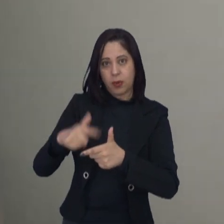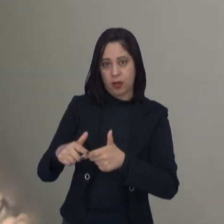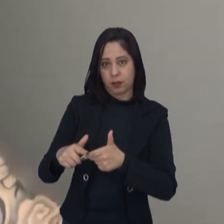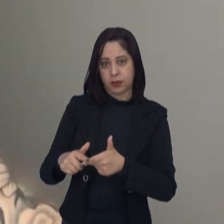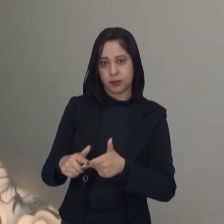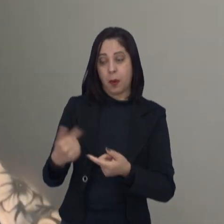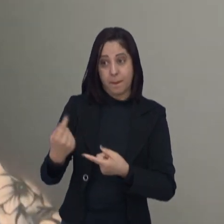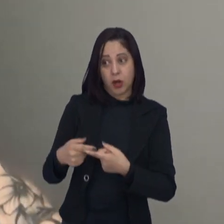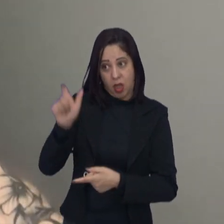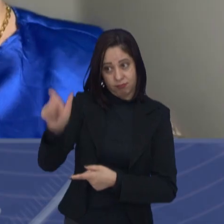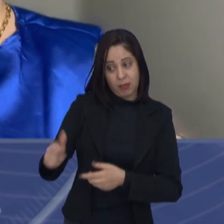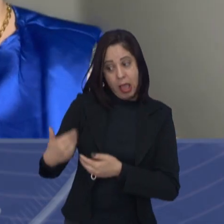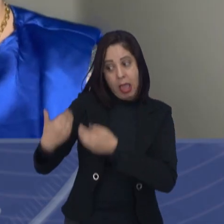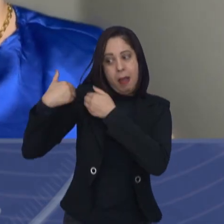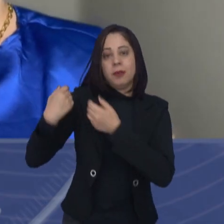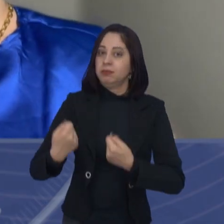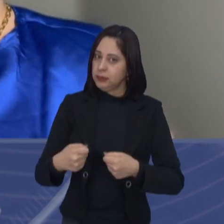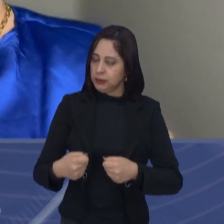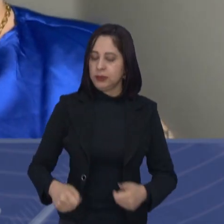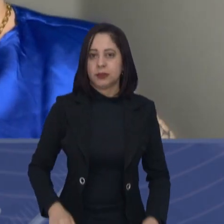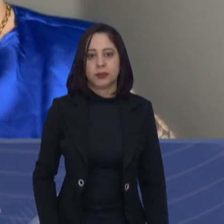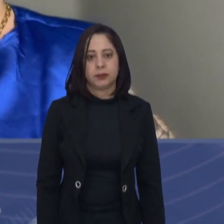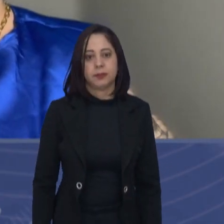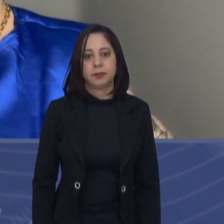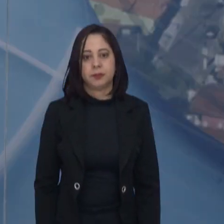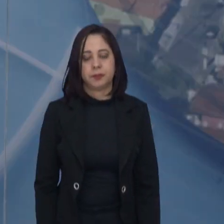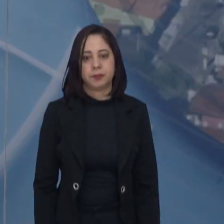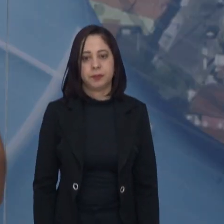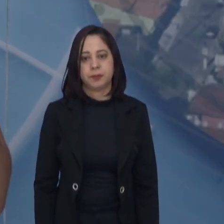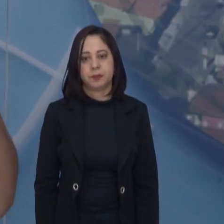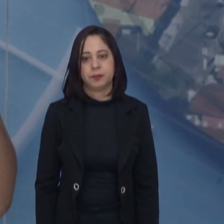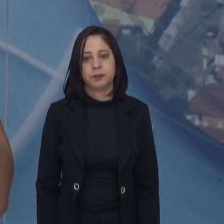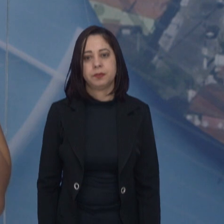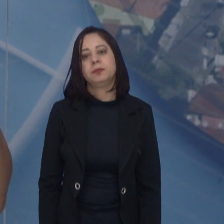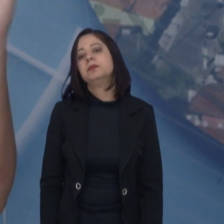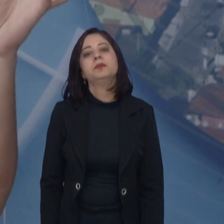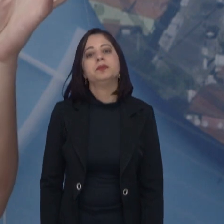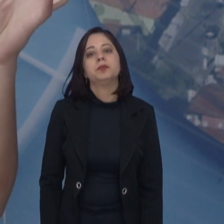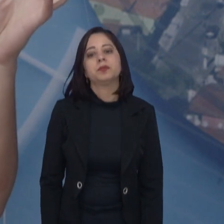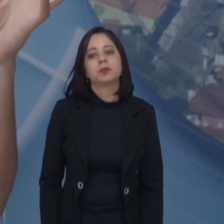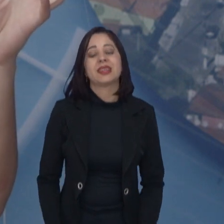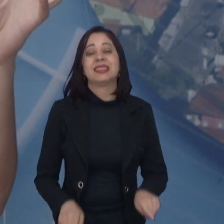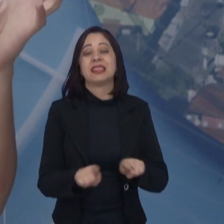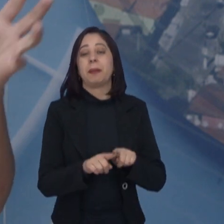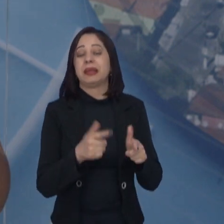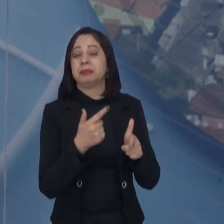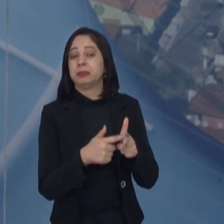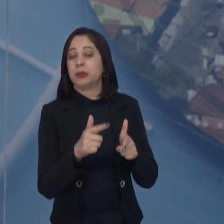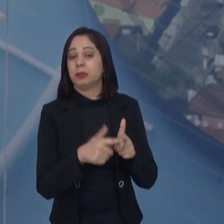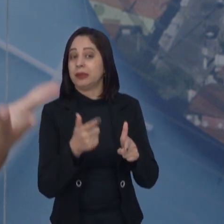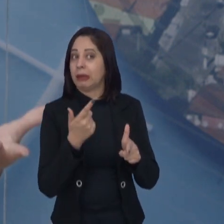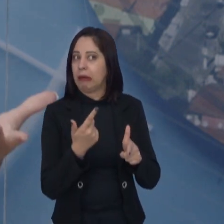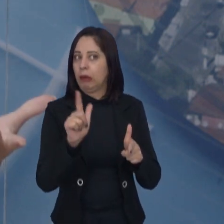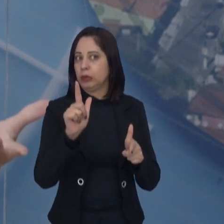da fala delas. É isso. Vamos voltar aqui para a Camila. Camila, um outro problema também na era das